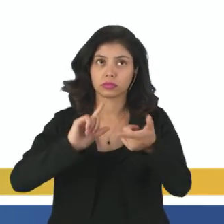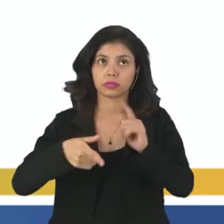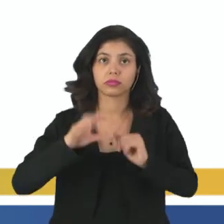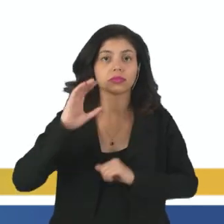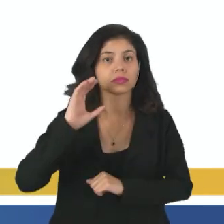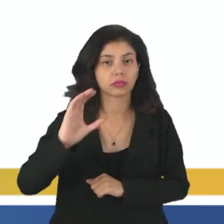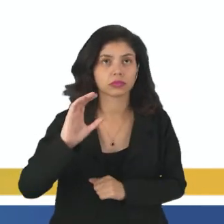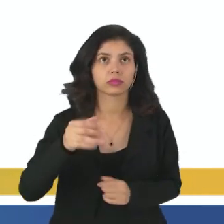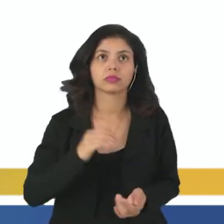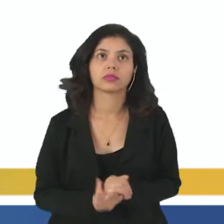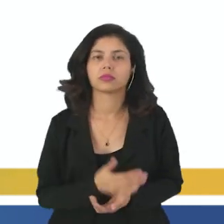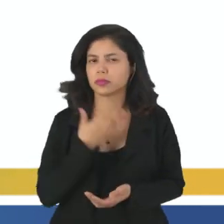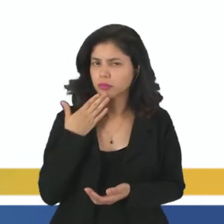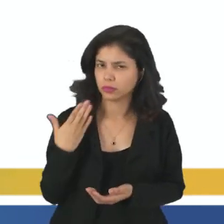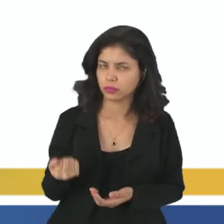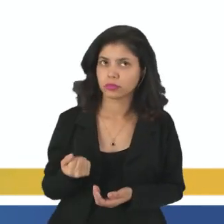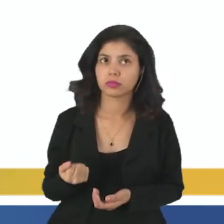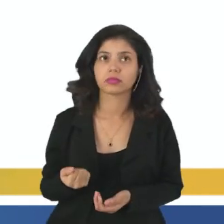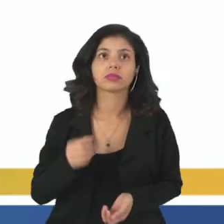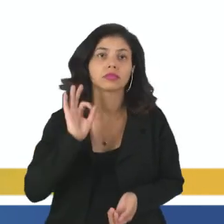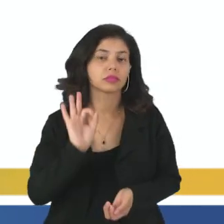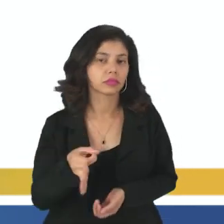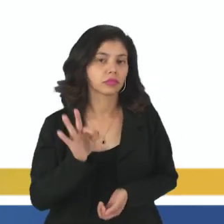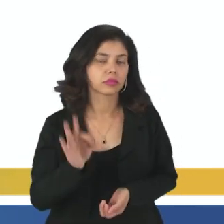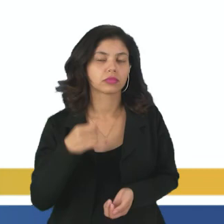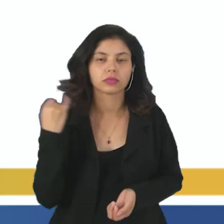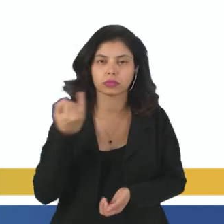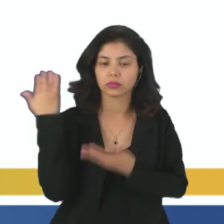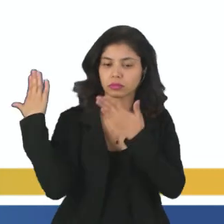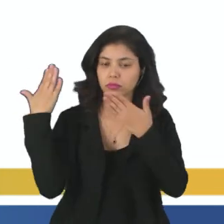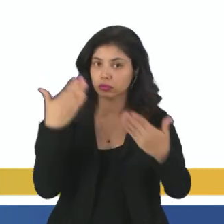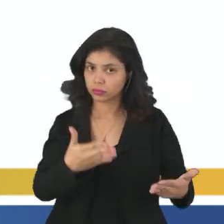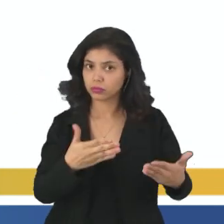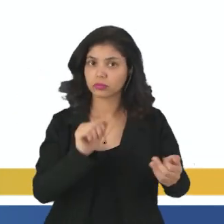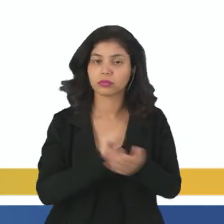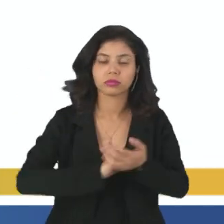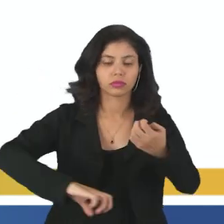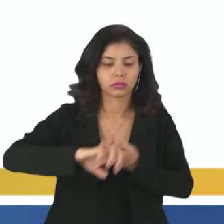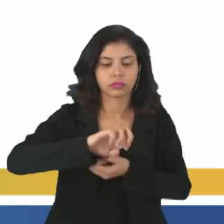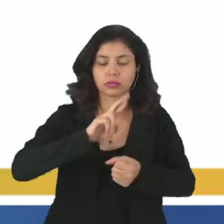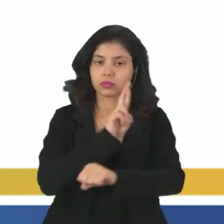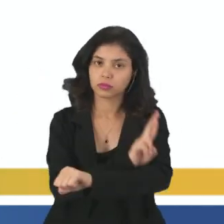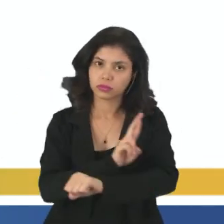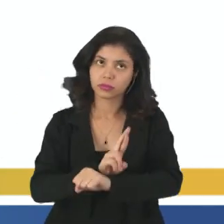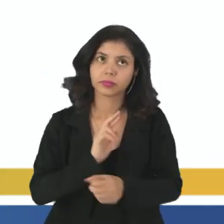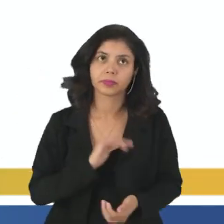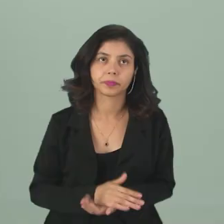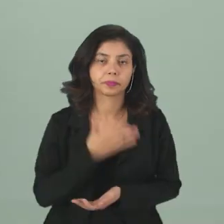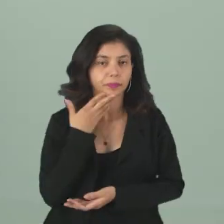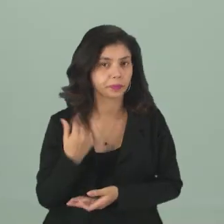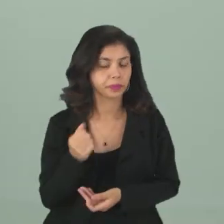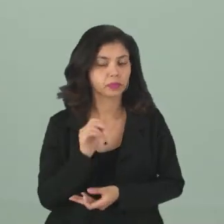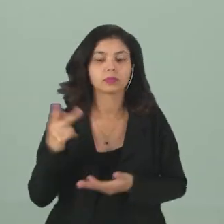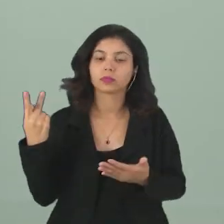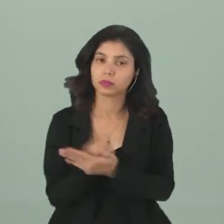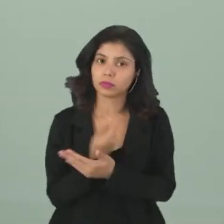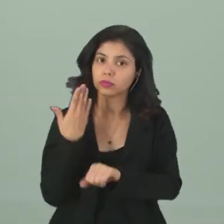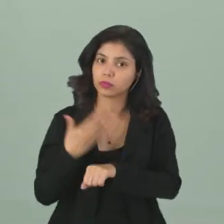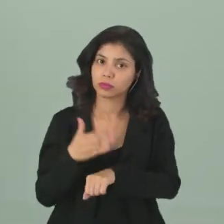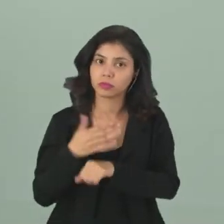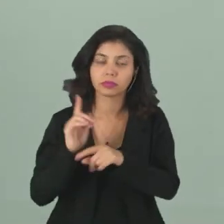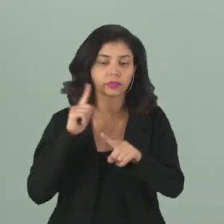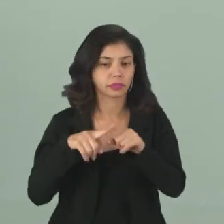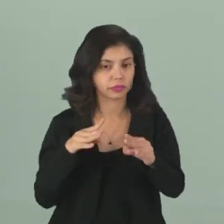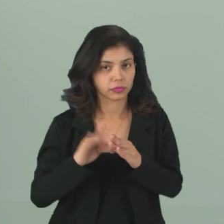a letra C, certo? O principal objetivo da reforma religiosa era corrigir os erros praticados pela